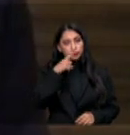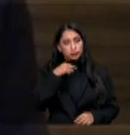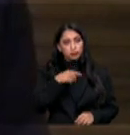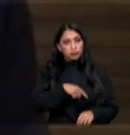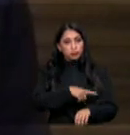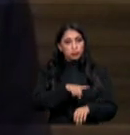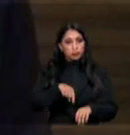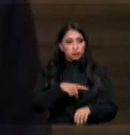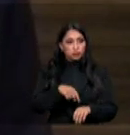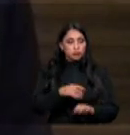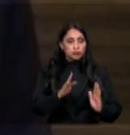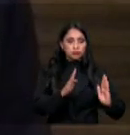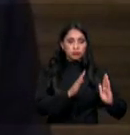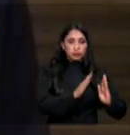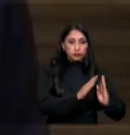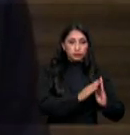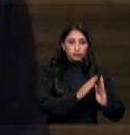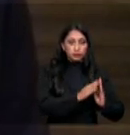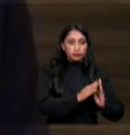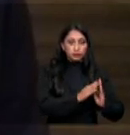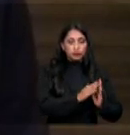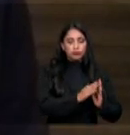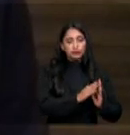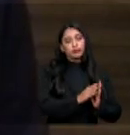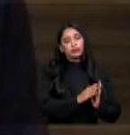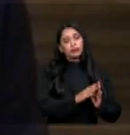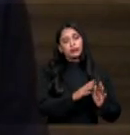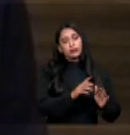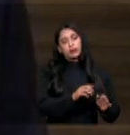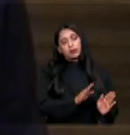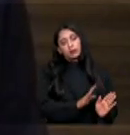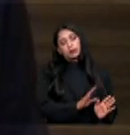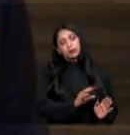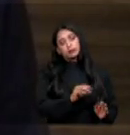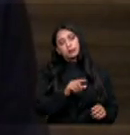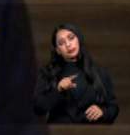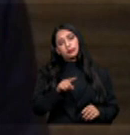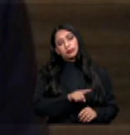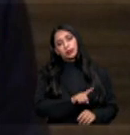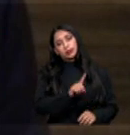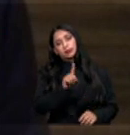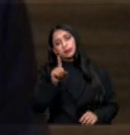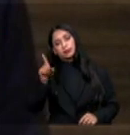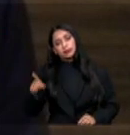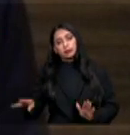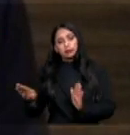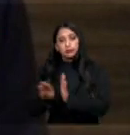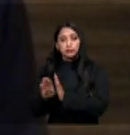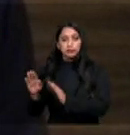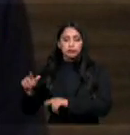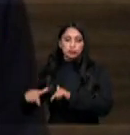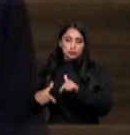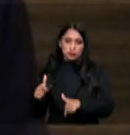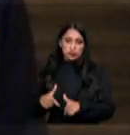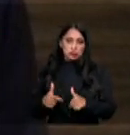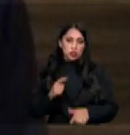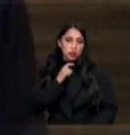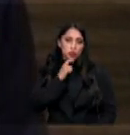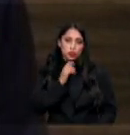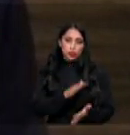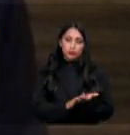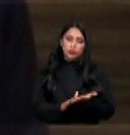em itinere. Neste caso, eu não teria nenhuma dúvida de decidir que